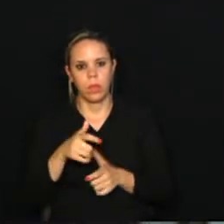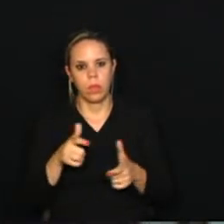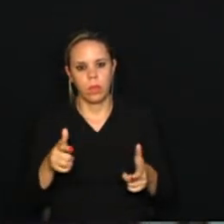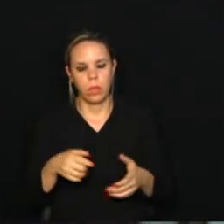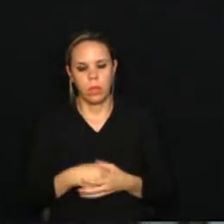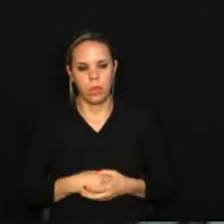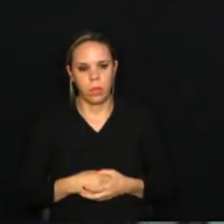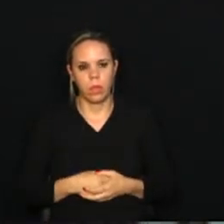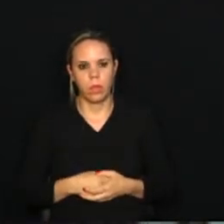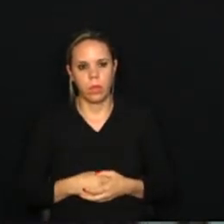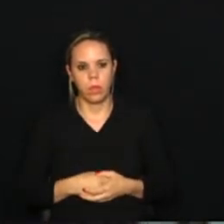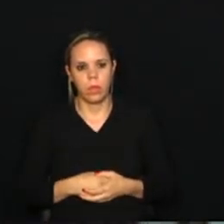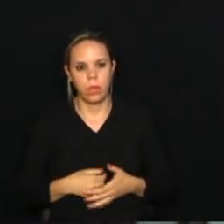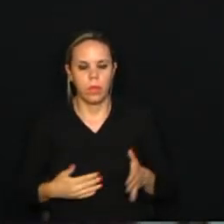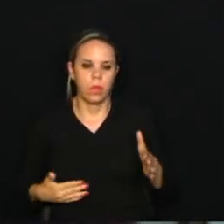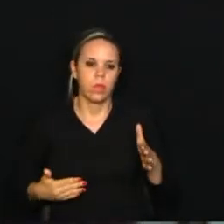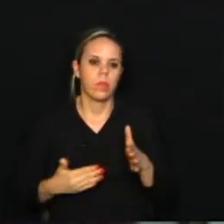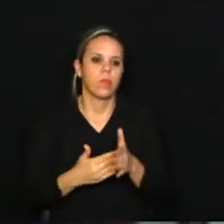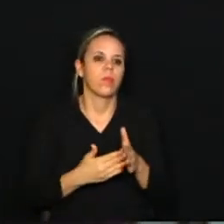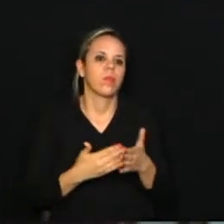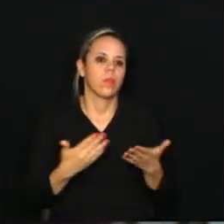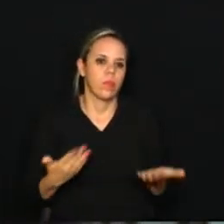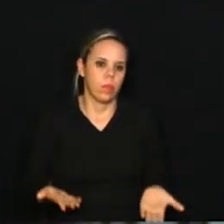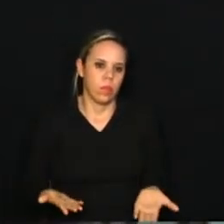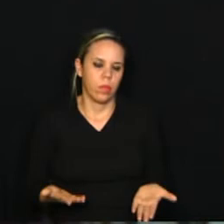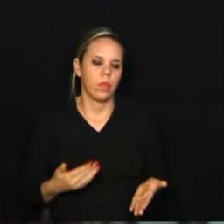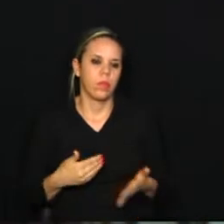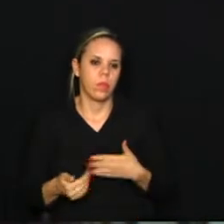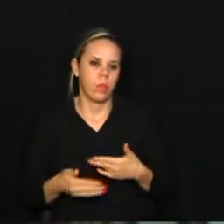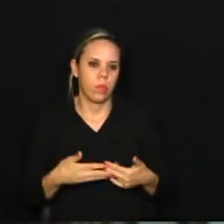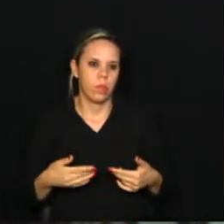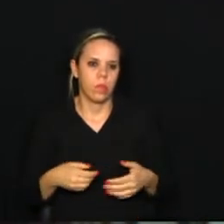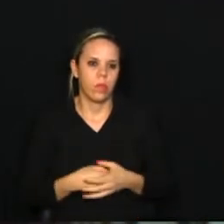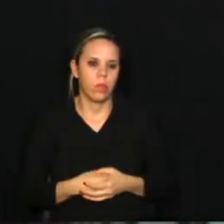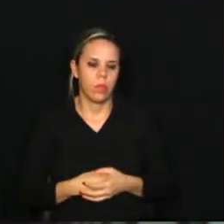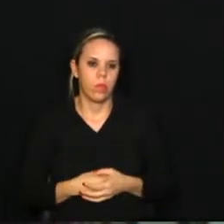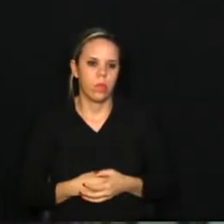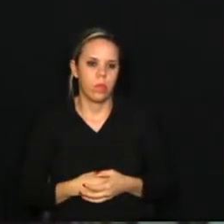pouco limitada. Mas, de qualquer forma,